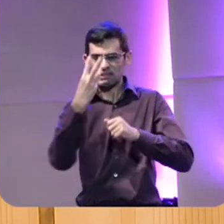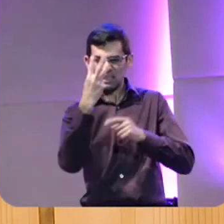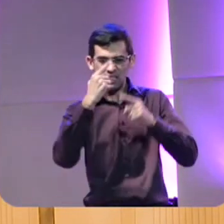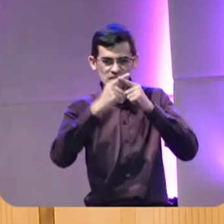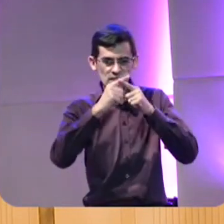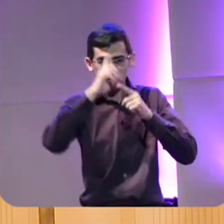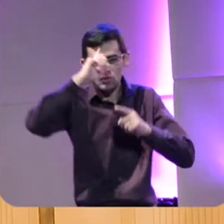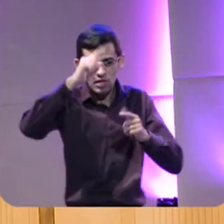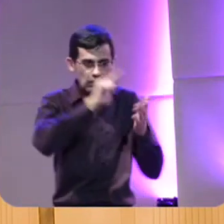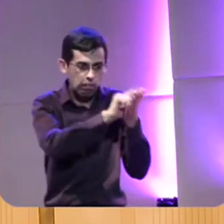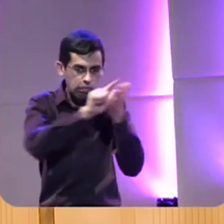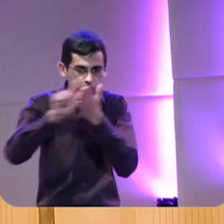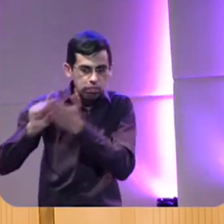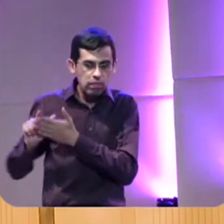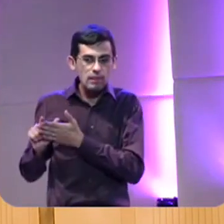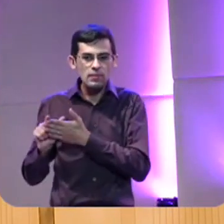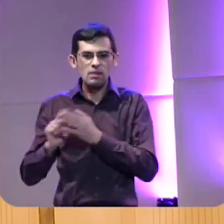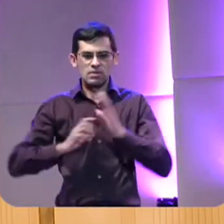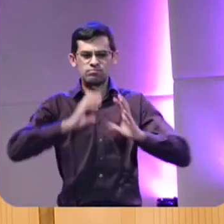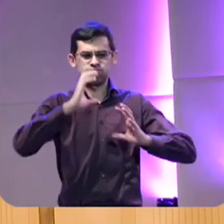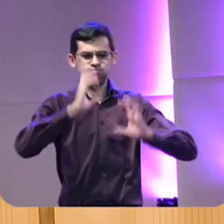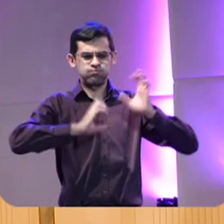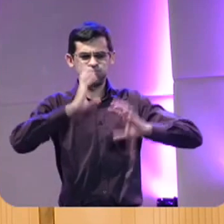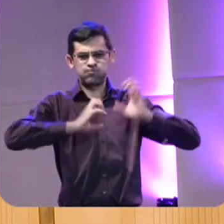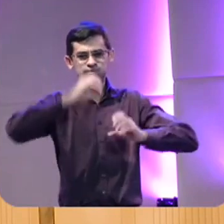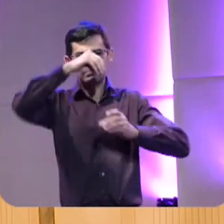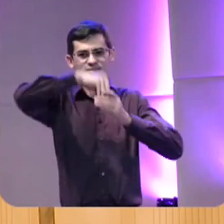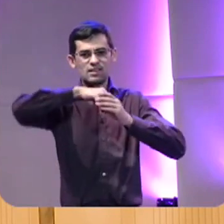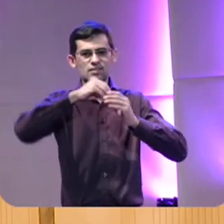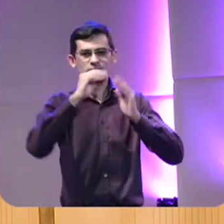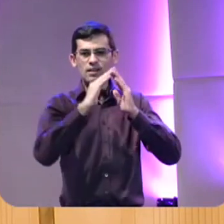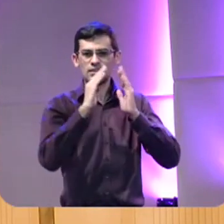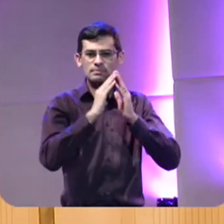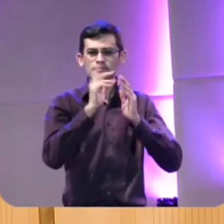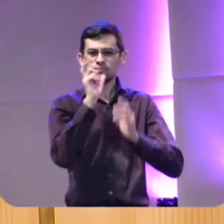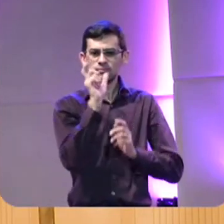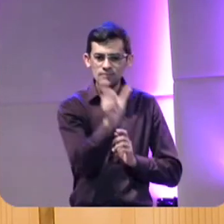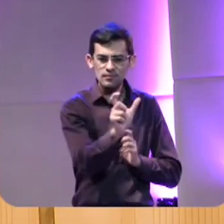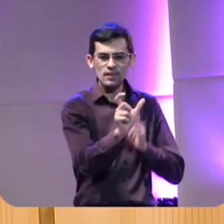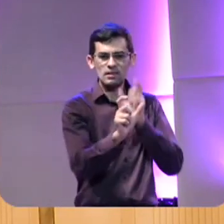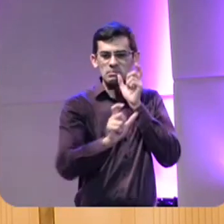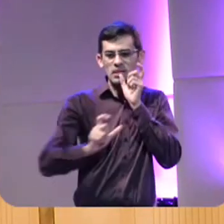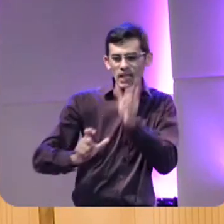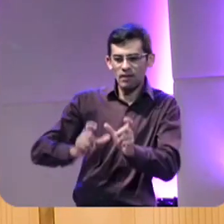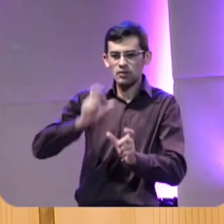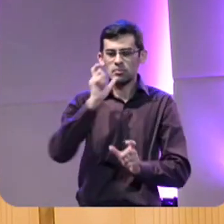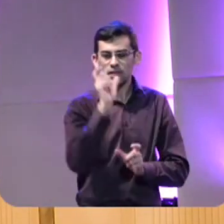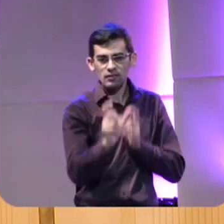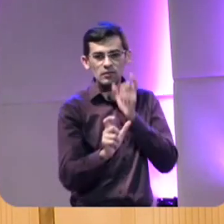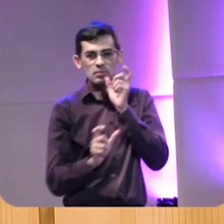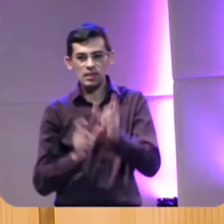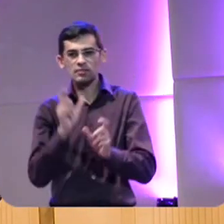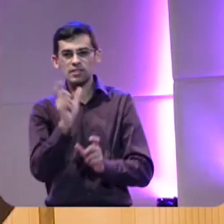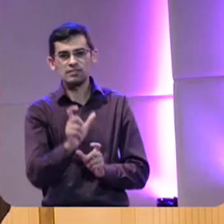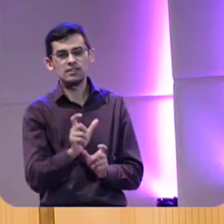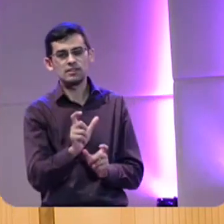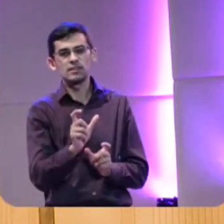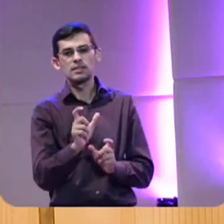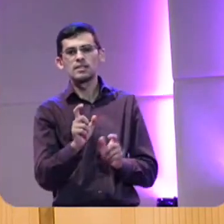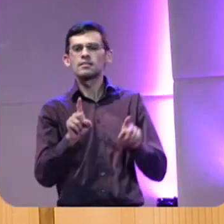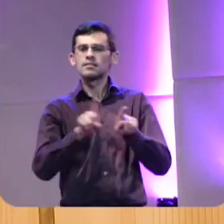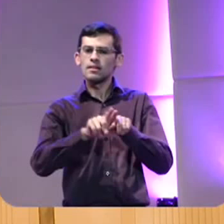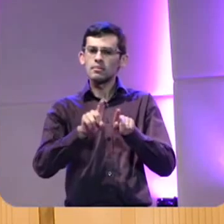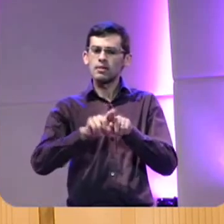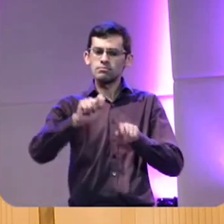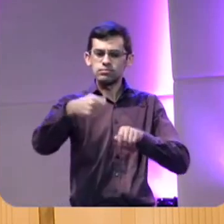dia? E de repente aquela confusão, né, de palavras que são ditas através do escrito e do